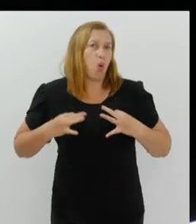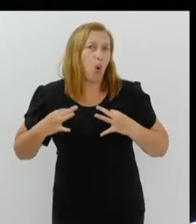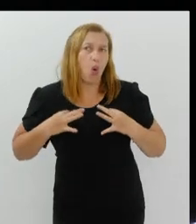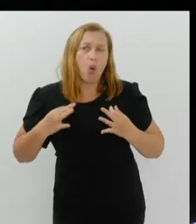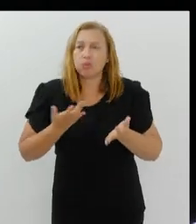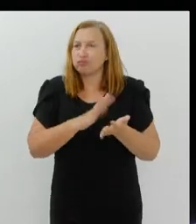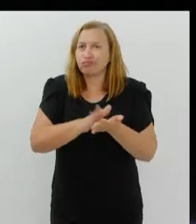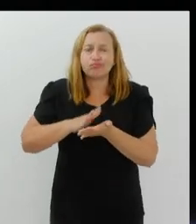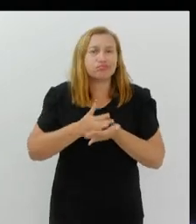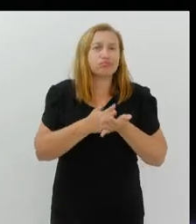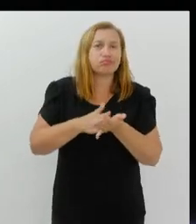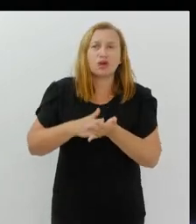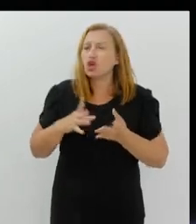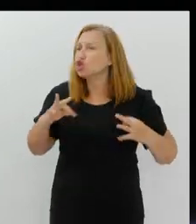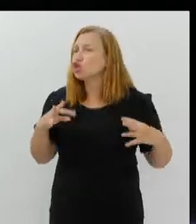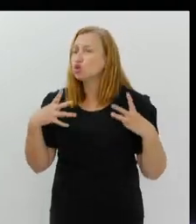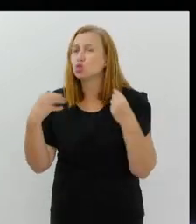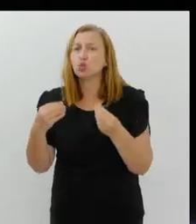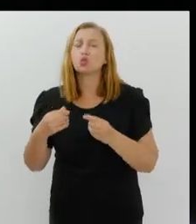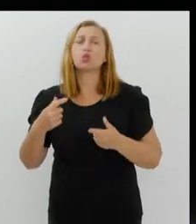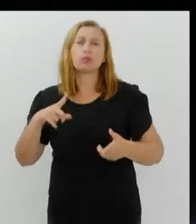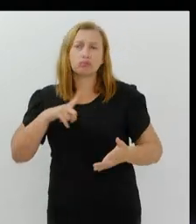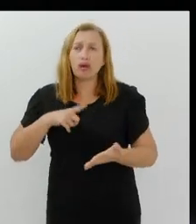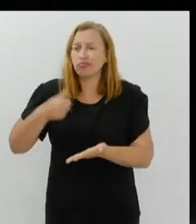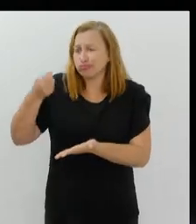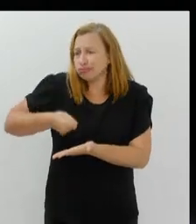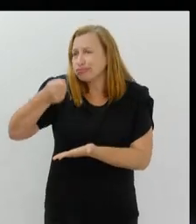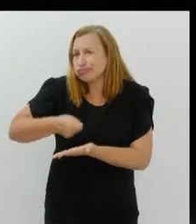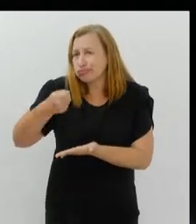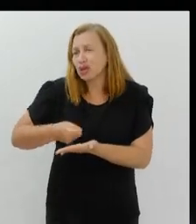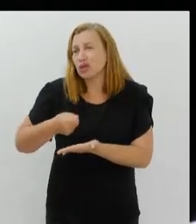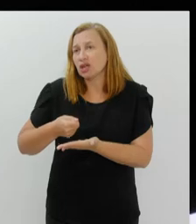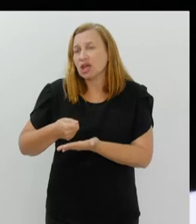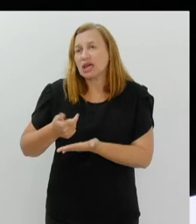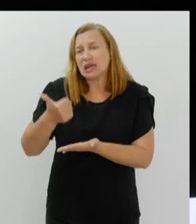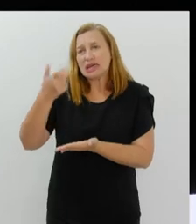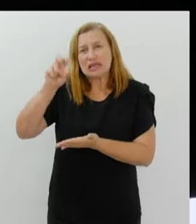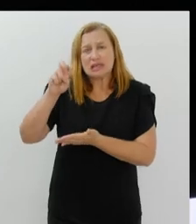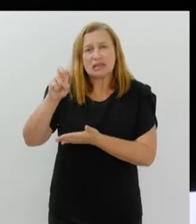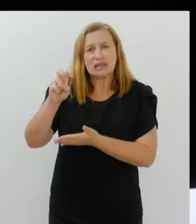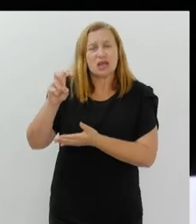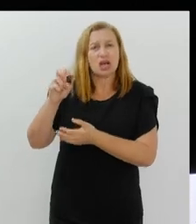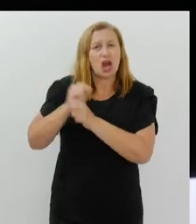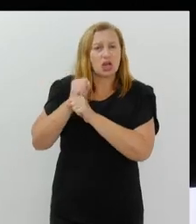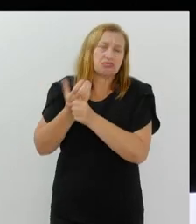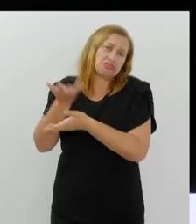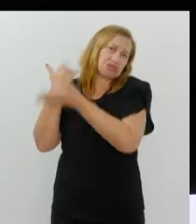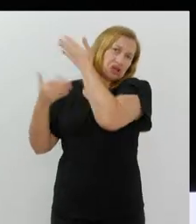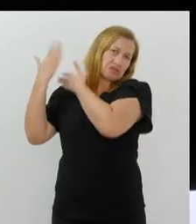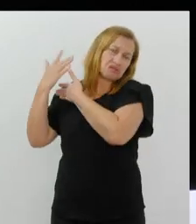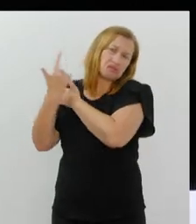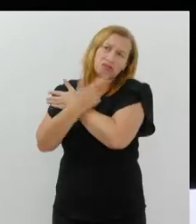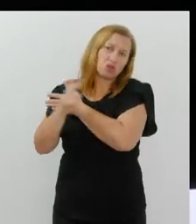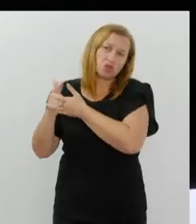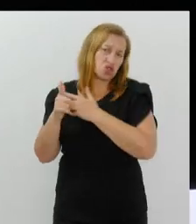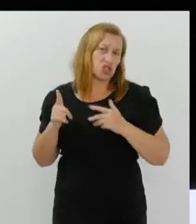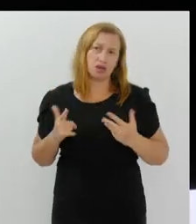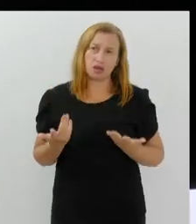de roupa, de samba, de tudo. Existe uma cobrança hoje maior que não tinha 15 anos atrás.